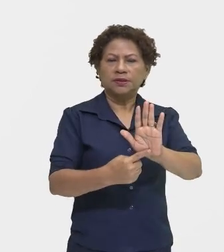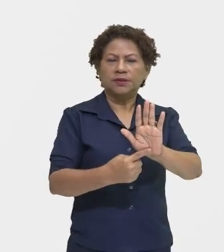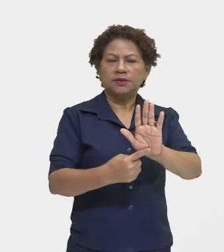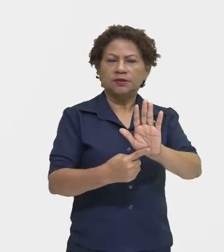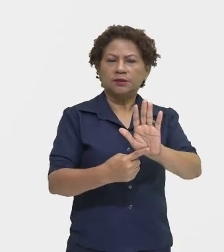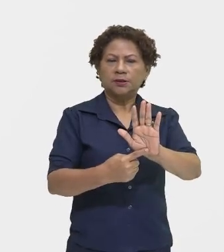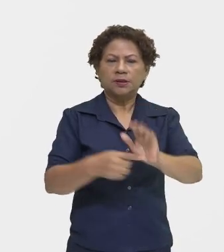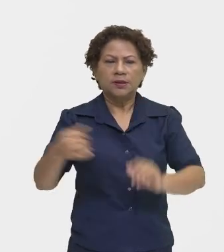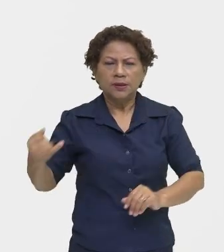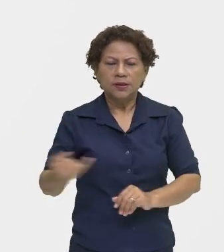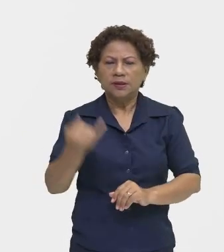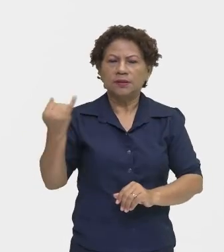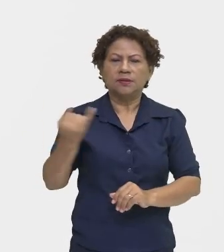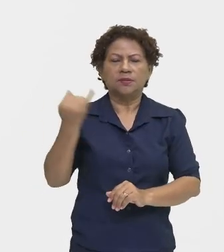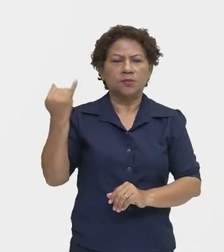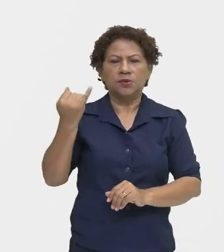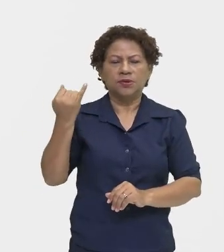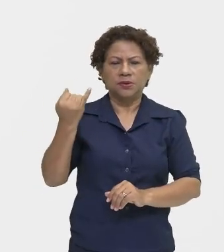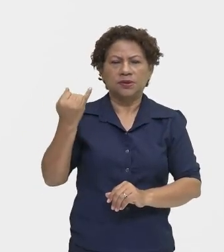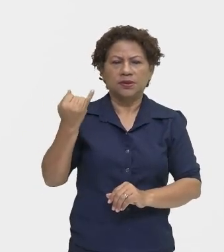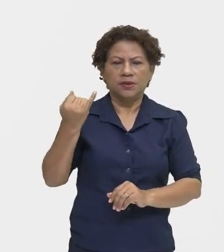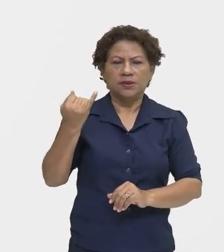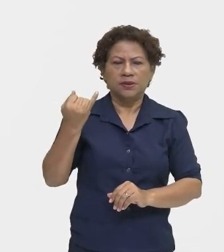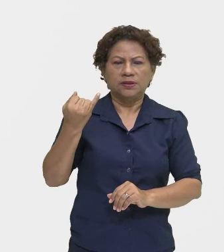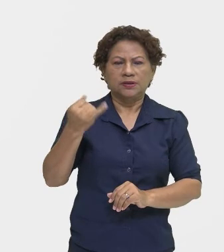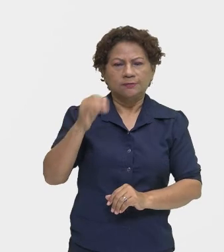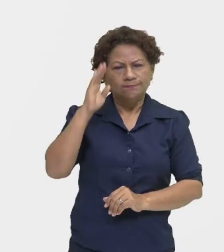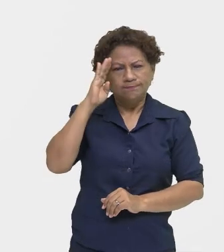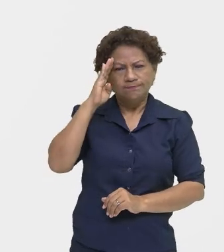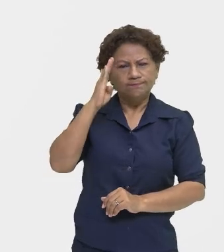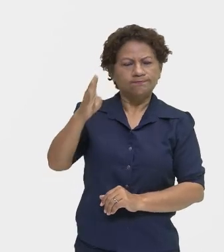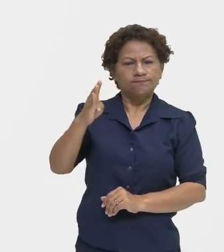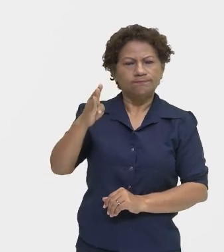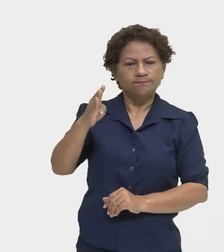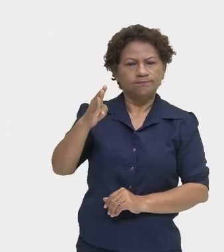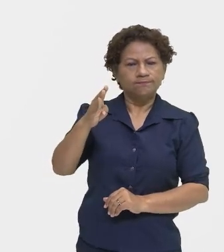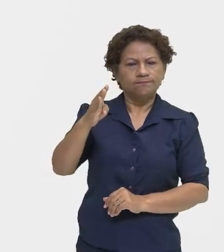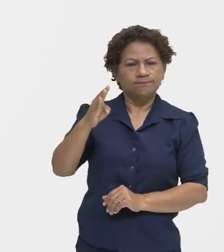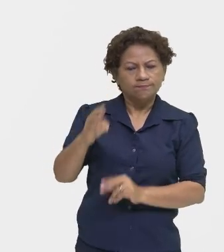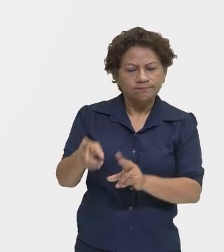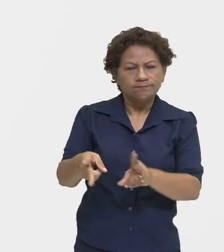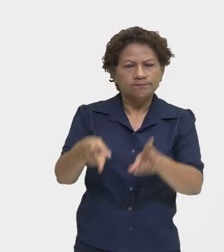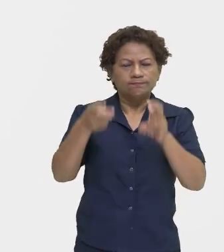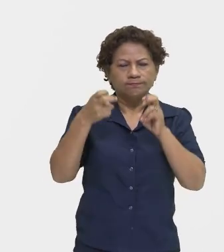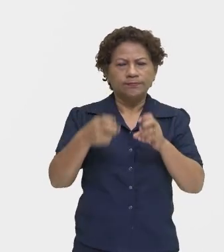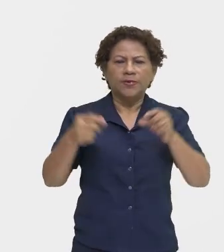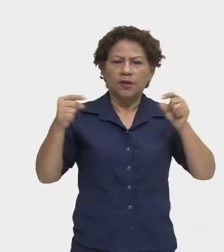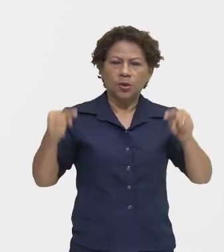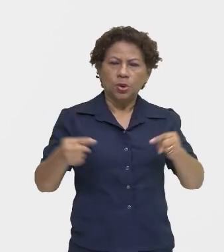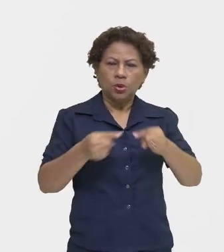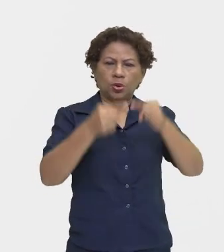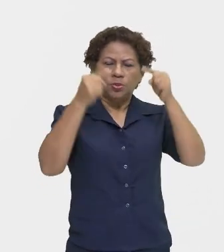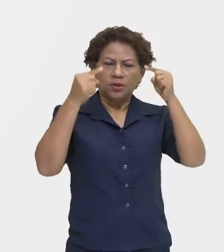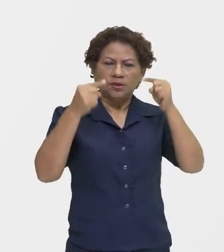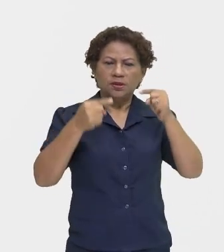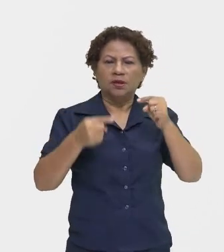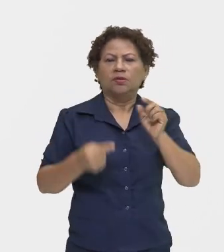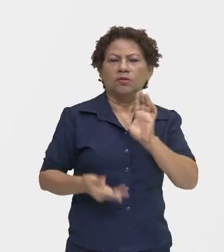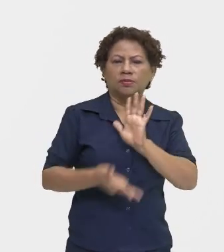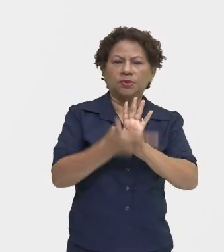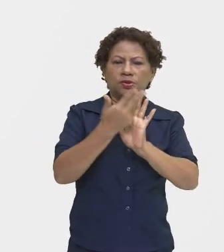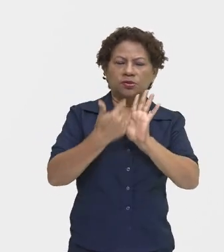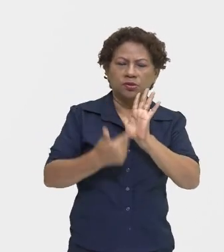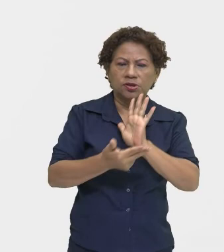caráter expressivo, preferencialmente frontal e receptiva, combinação da pintura com objetos